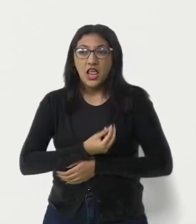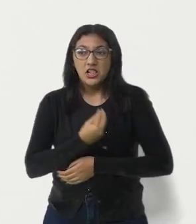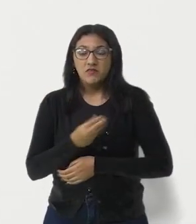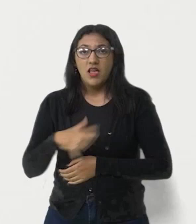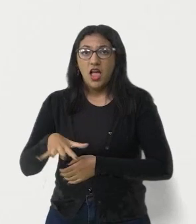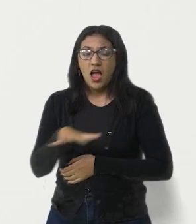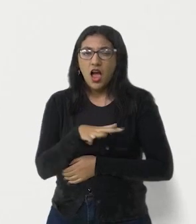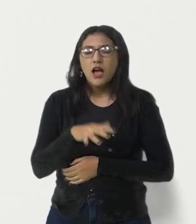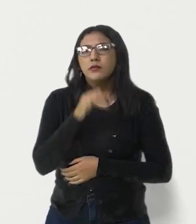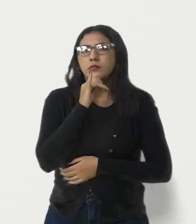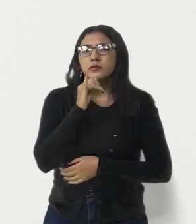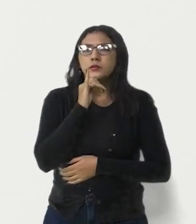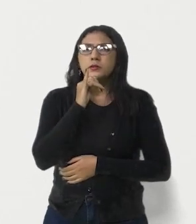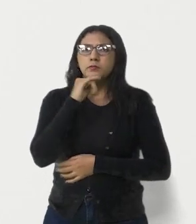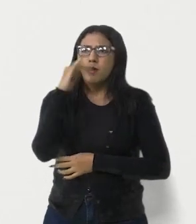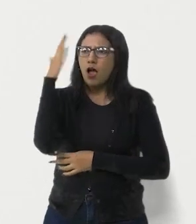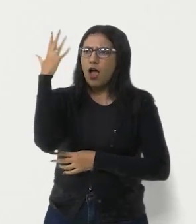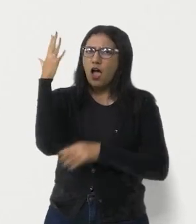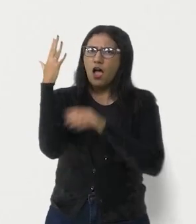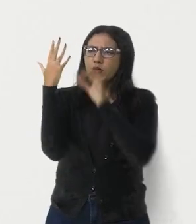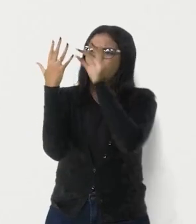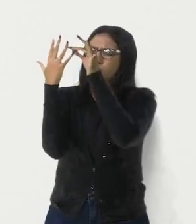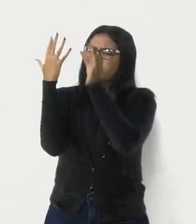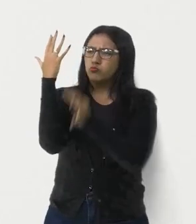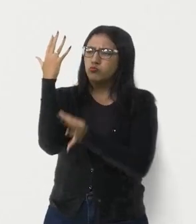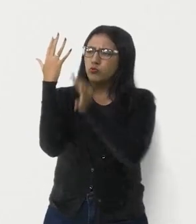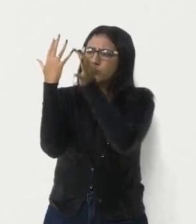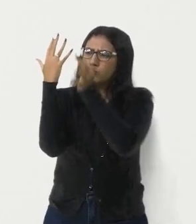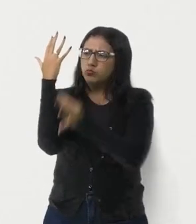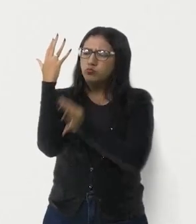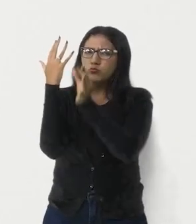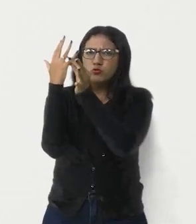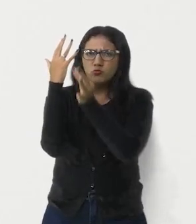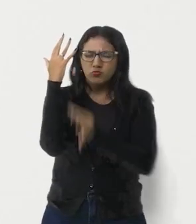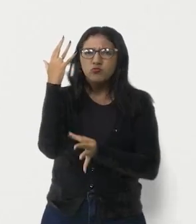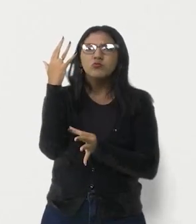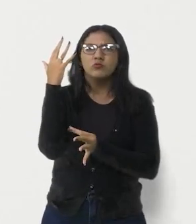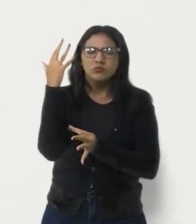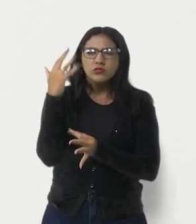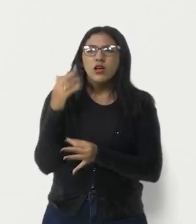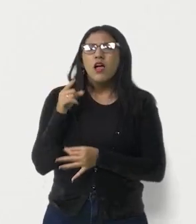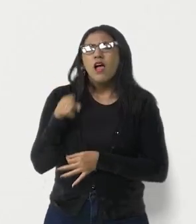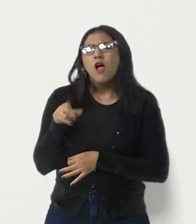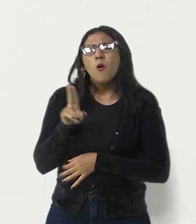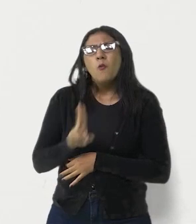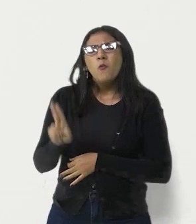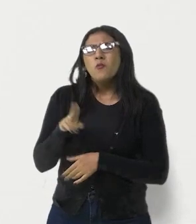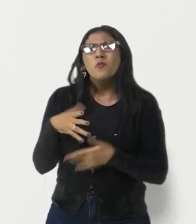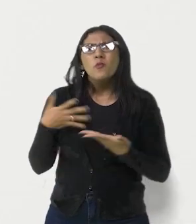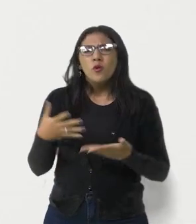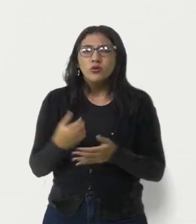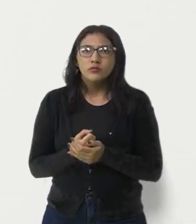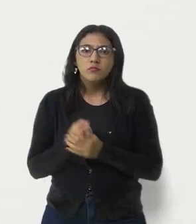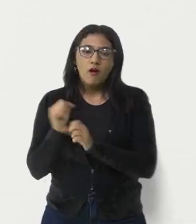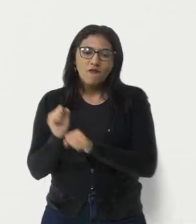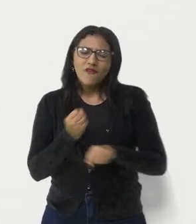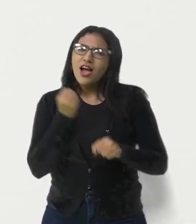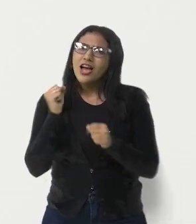da extração da fibra da palmeira, da piaçava. E a piaçava, ela é utilizada para